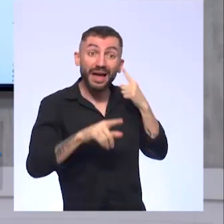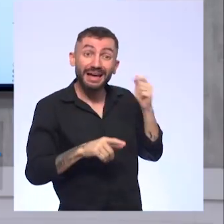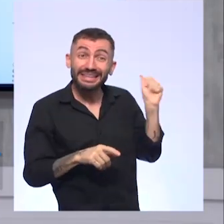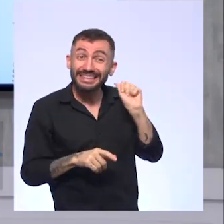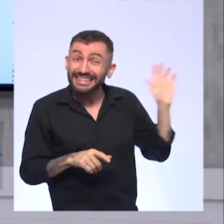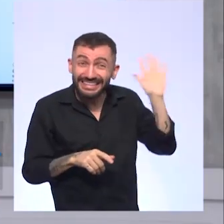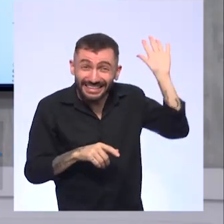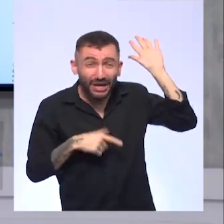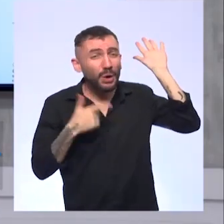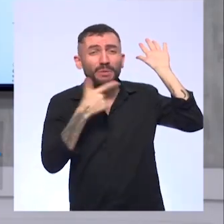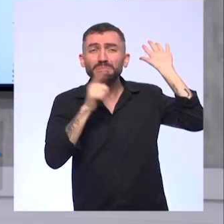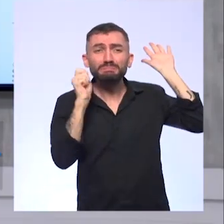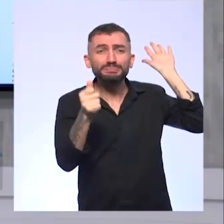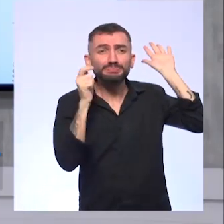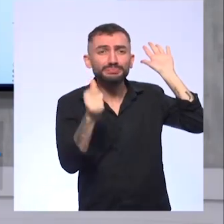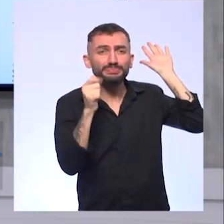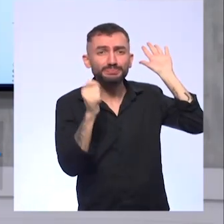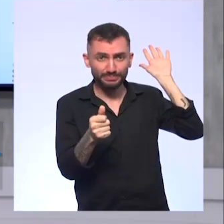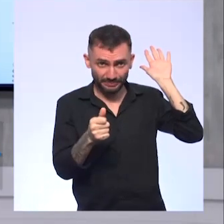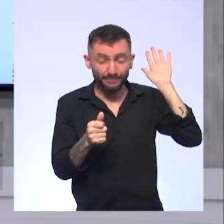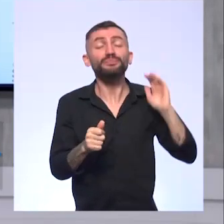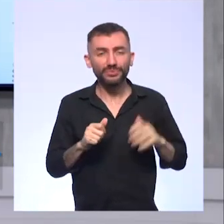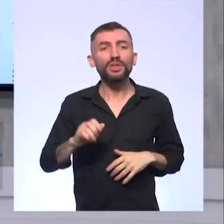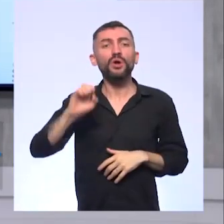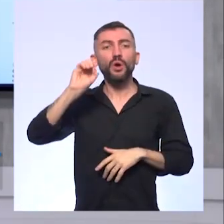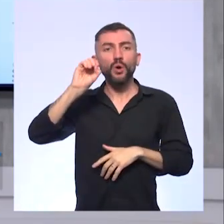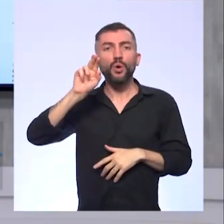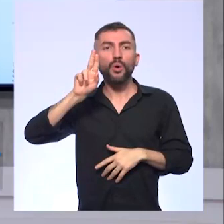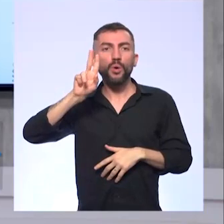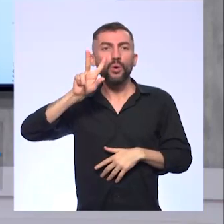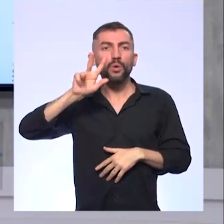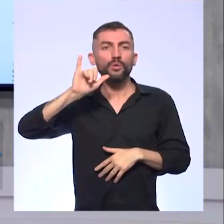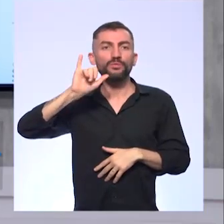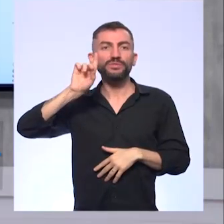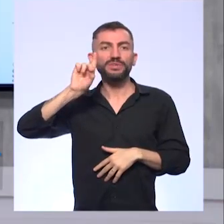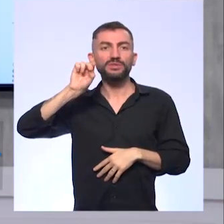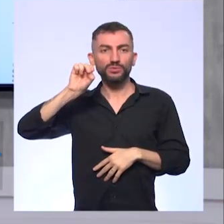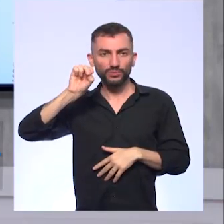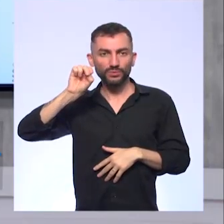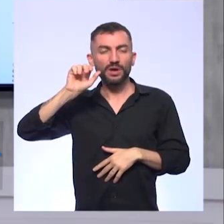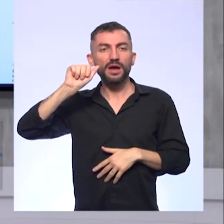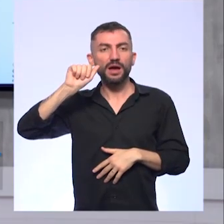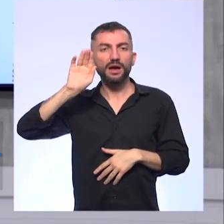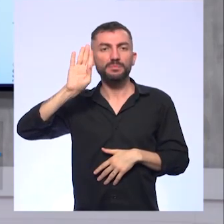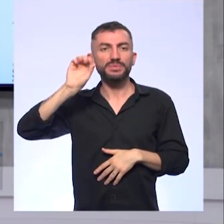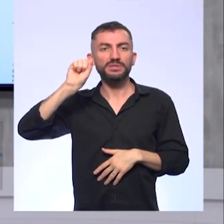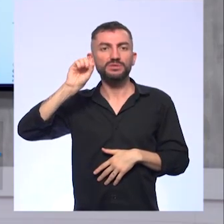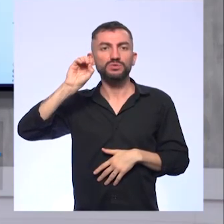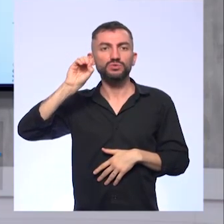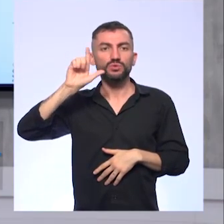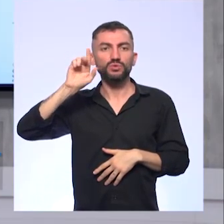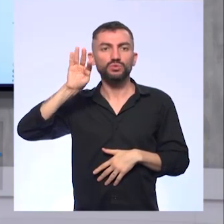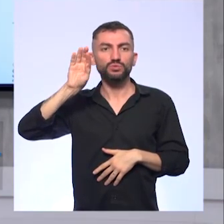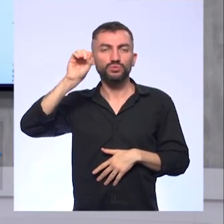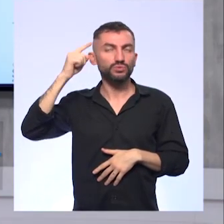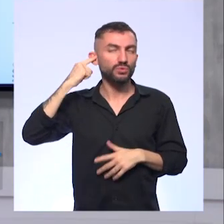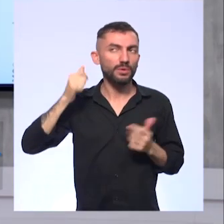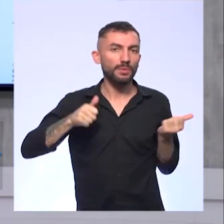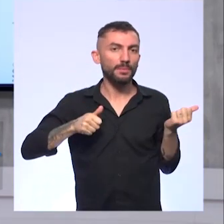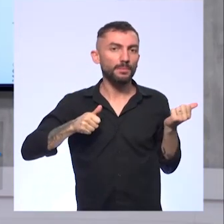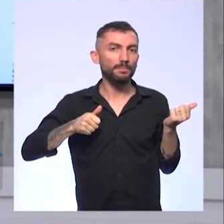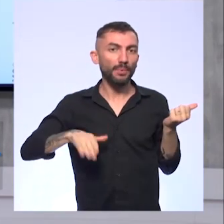de dois amigos e um deles tem uma coisa chamado ouvido absoluto que que é ouvido absoluto o cara ouvir uma nota Ele já fala estão lá